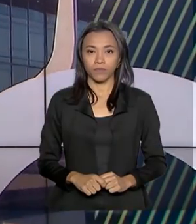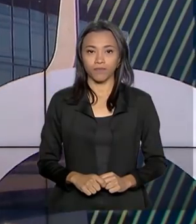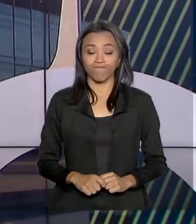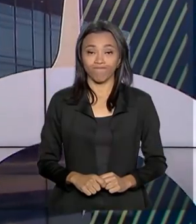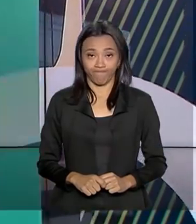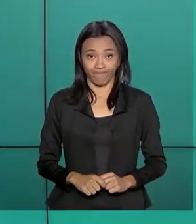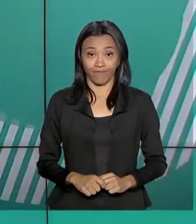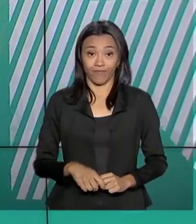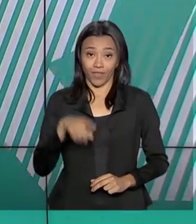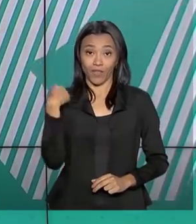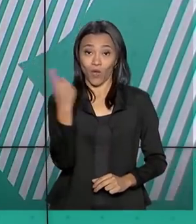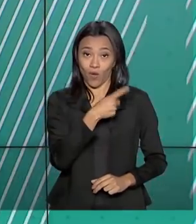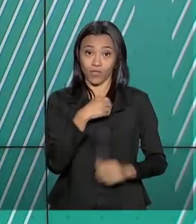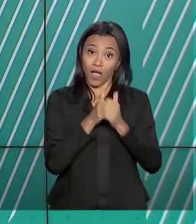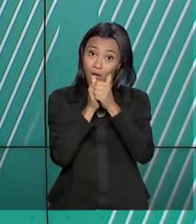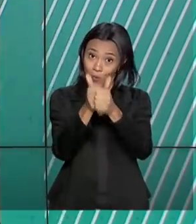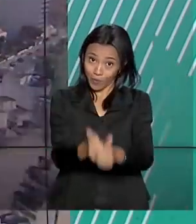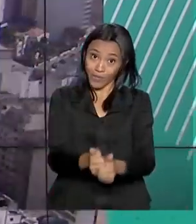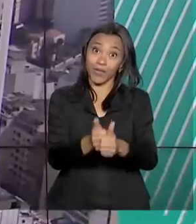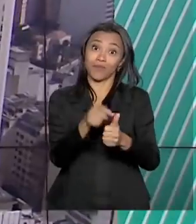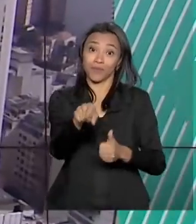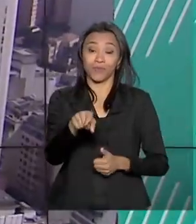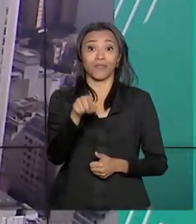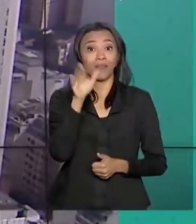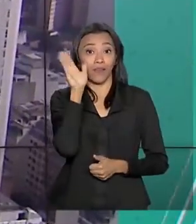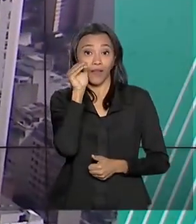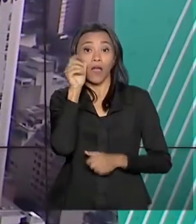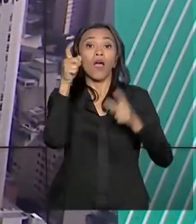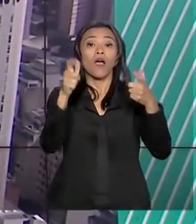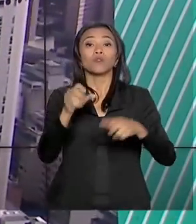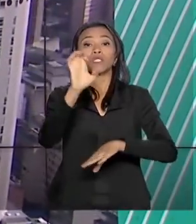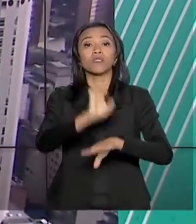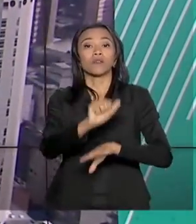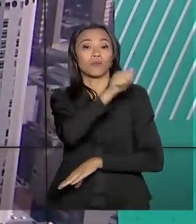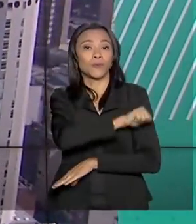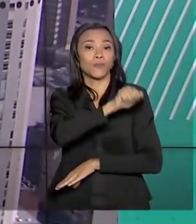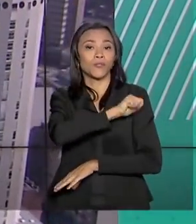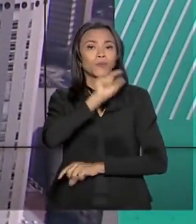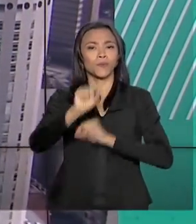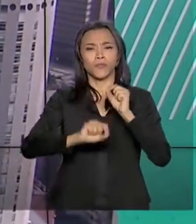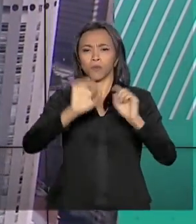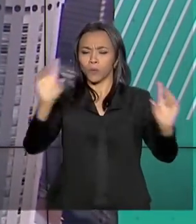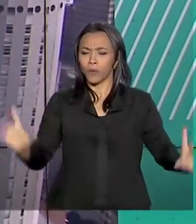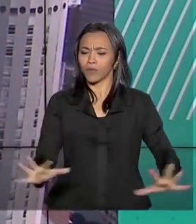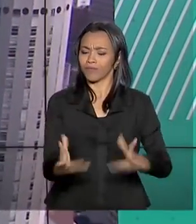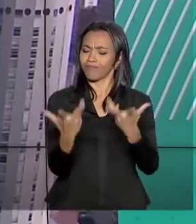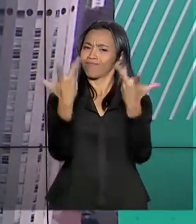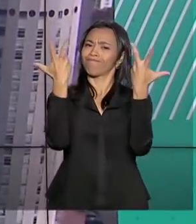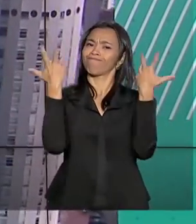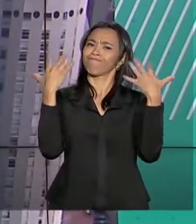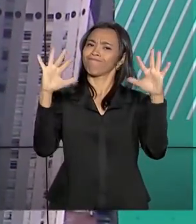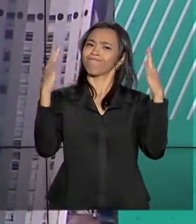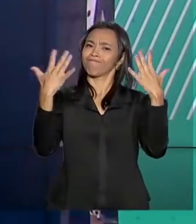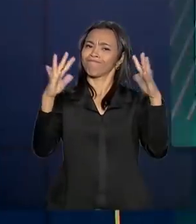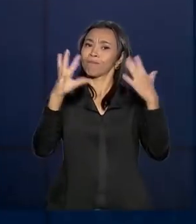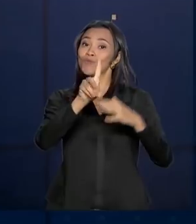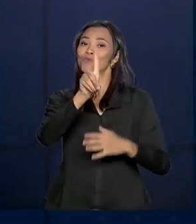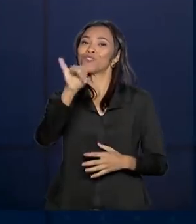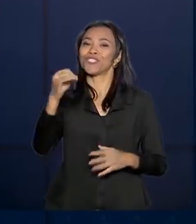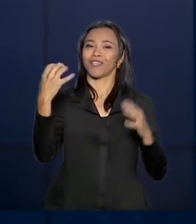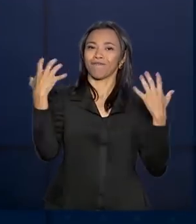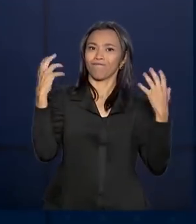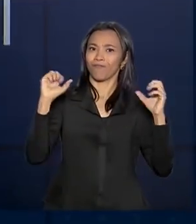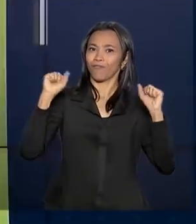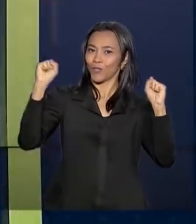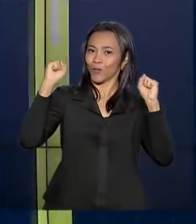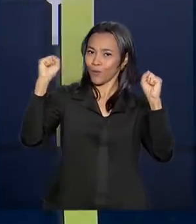nós acompanhamos ao vivo direto do rio de janeiro a cerimônia em comemoração ao dia da vitória o